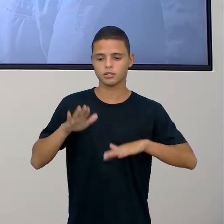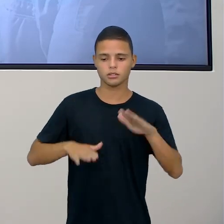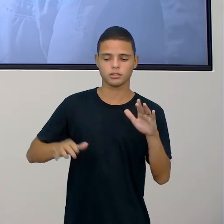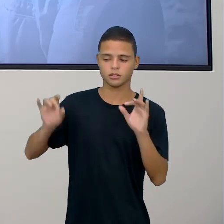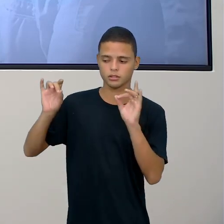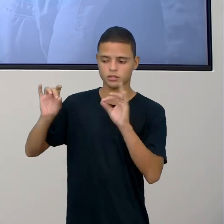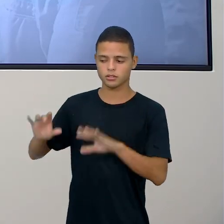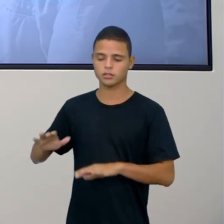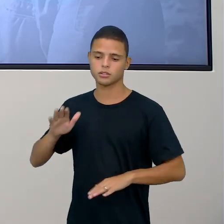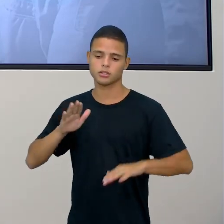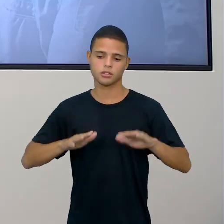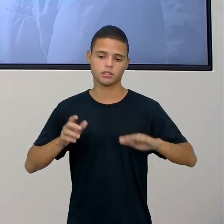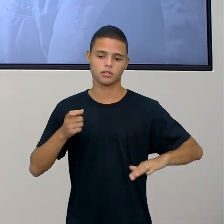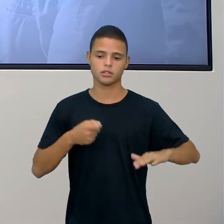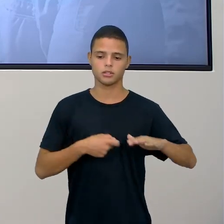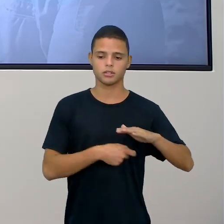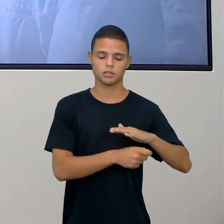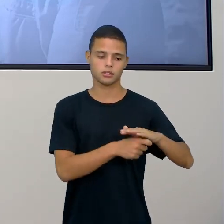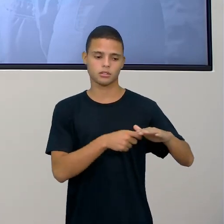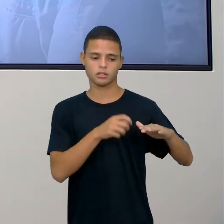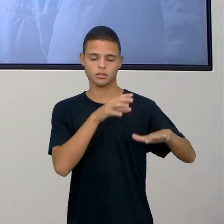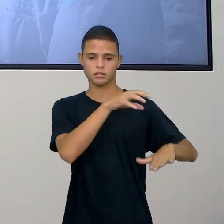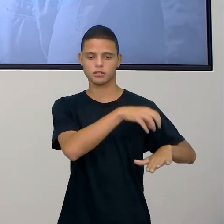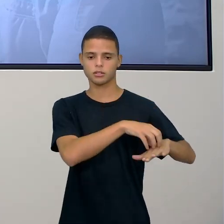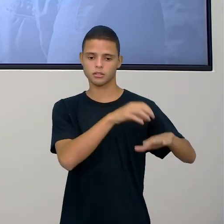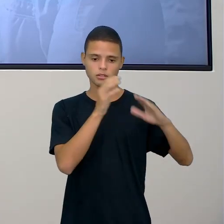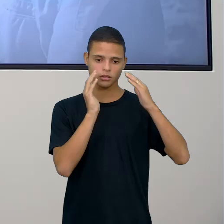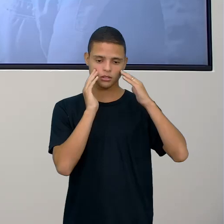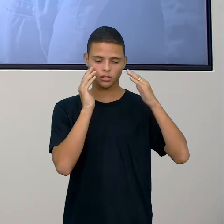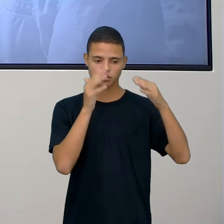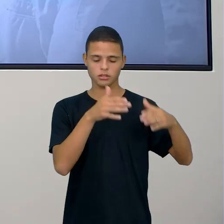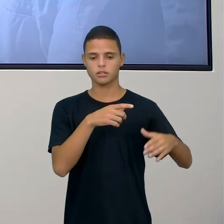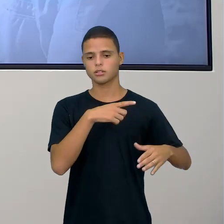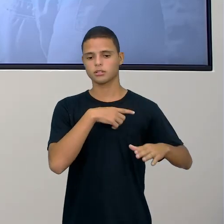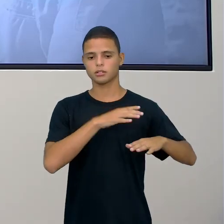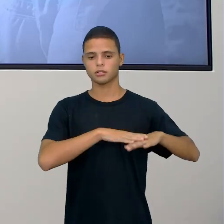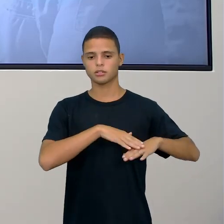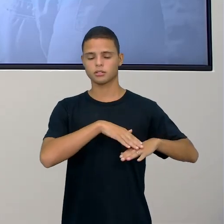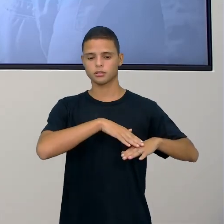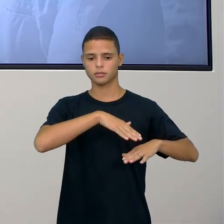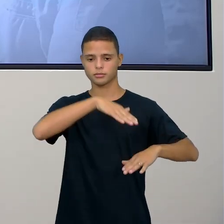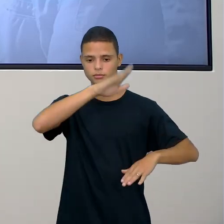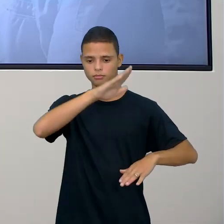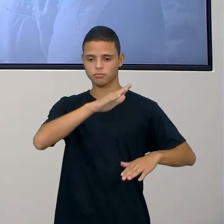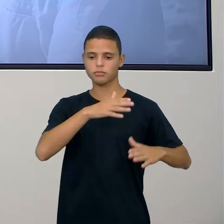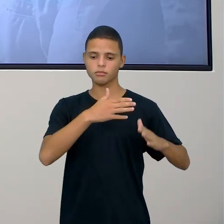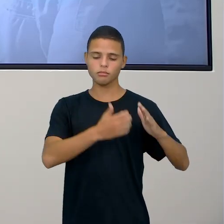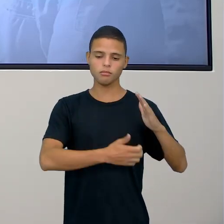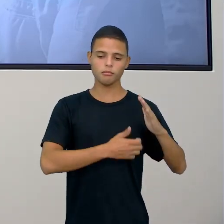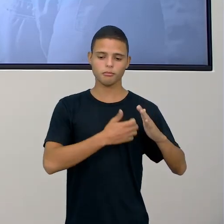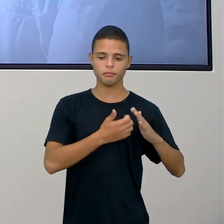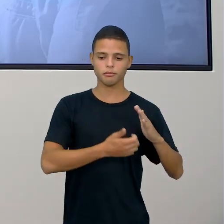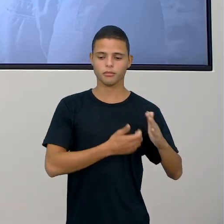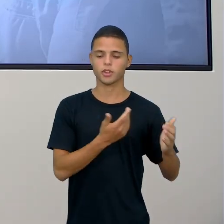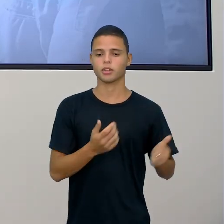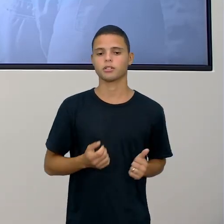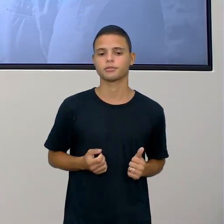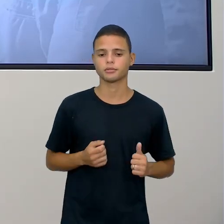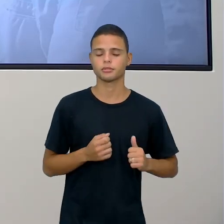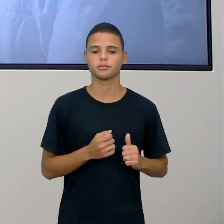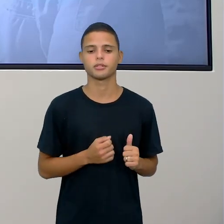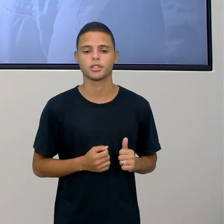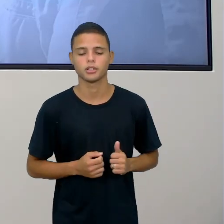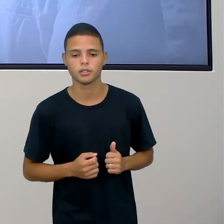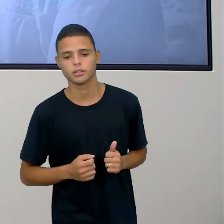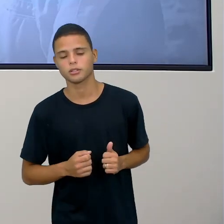para o centro, e esse centro é o centro onde estão concentradas as empresas,